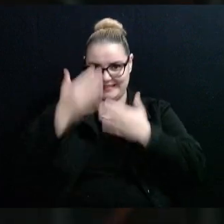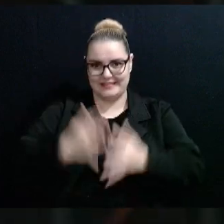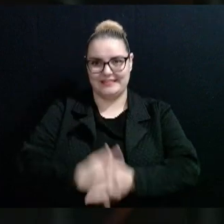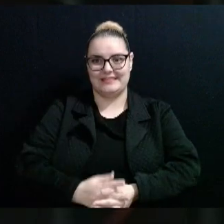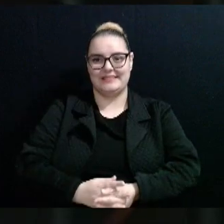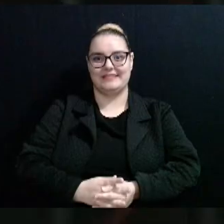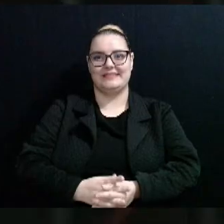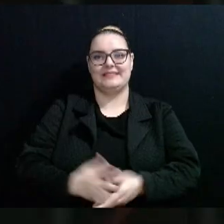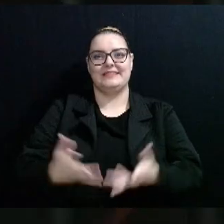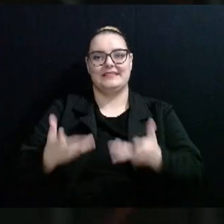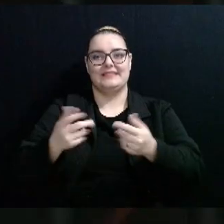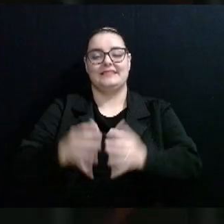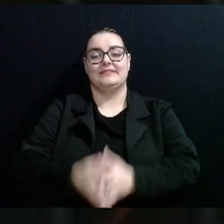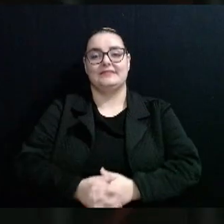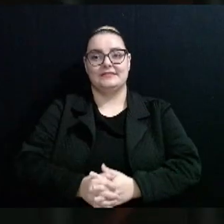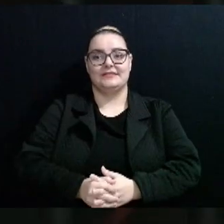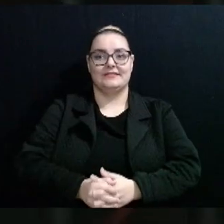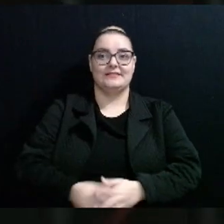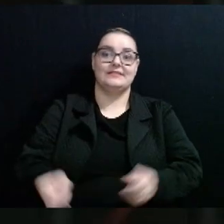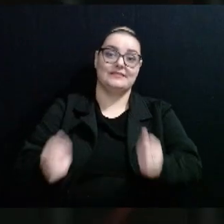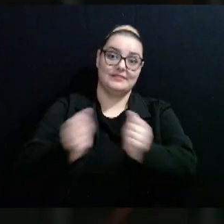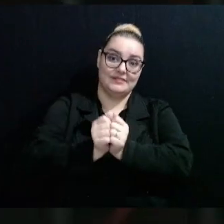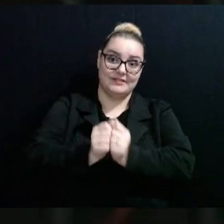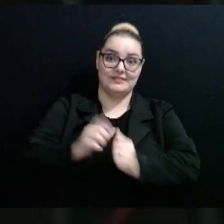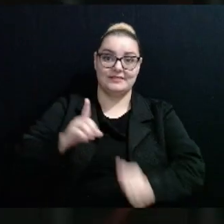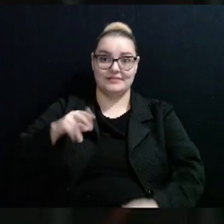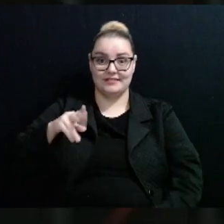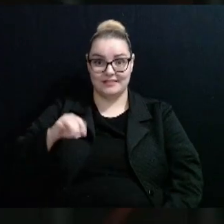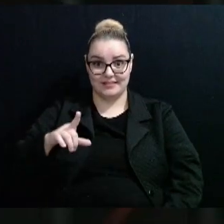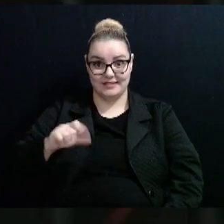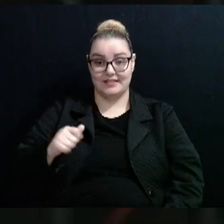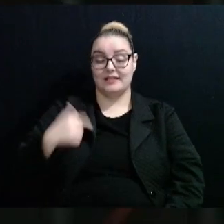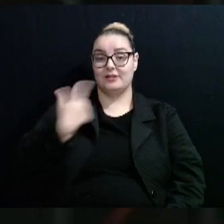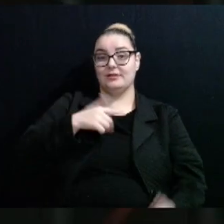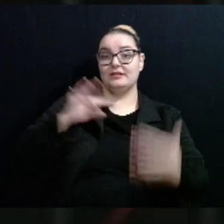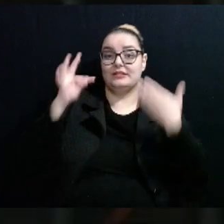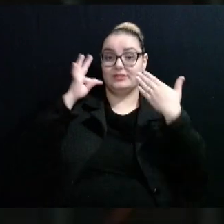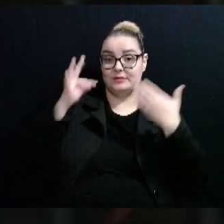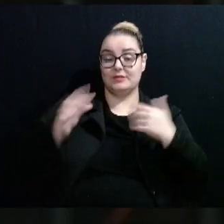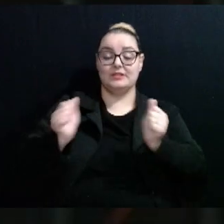Maravilhosa! E junto com a Daniela, nossa terapeuta, a gente recebe a